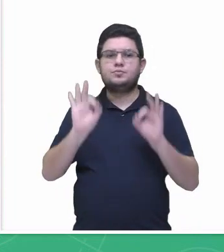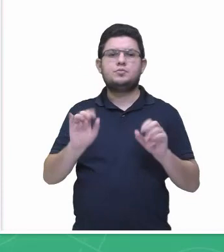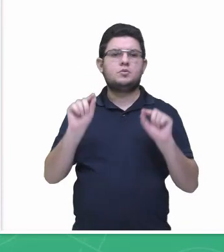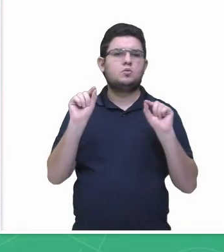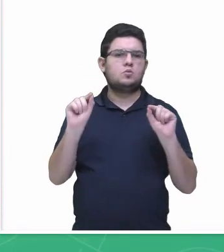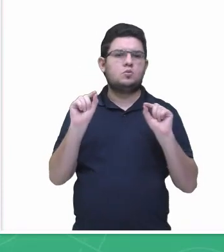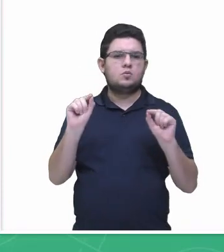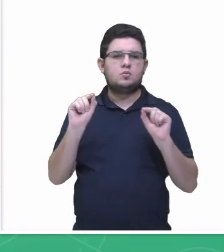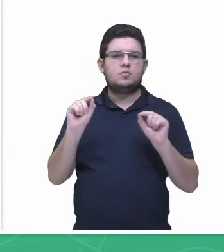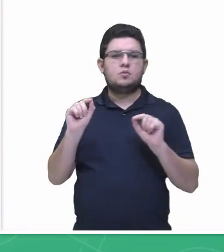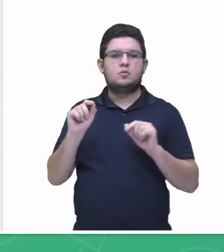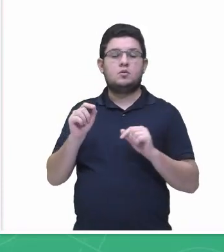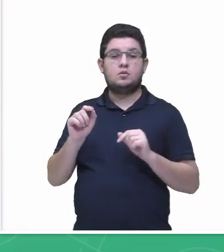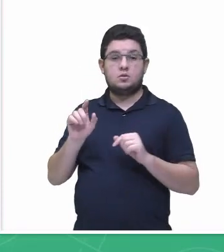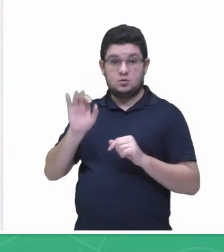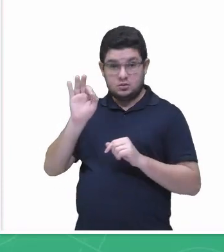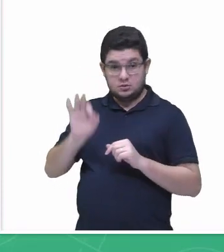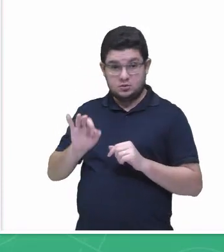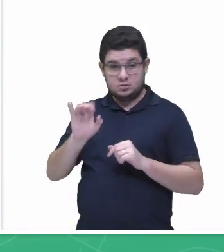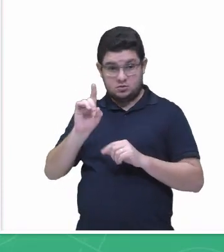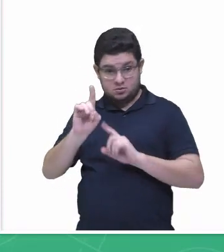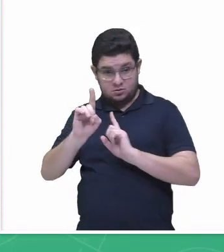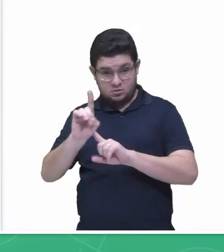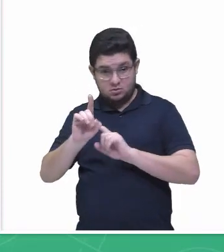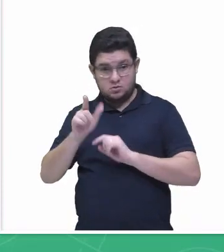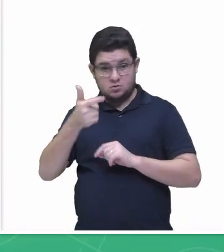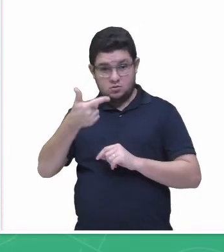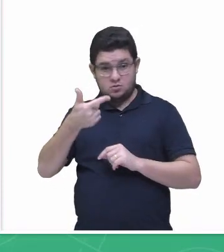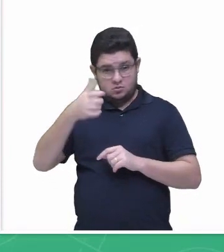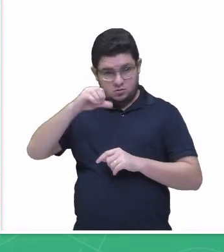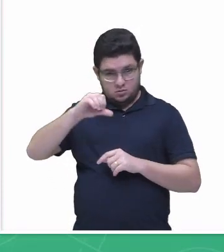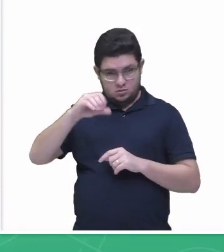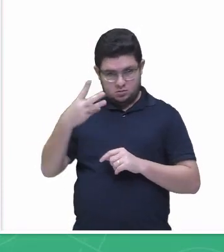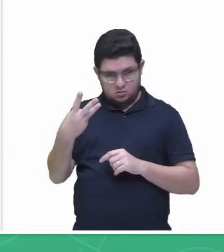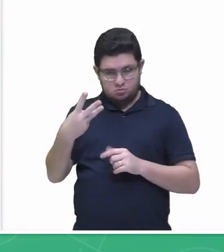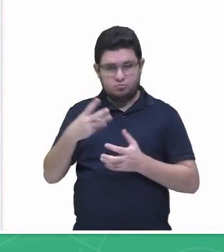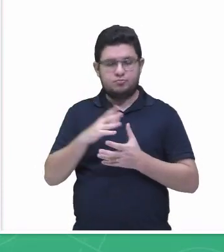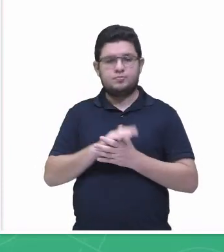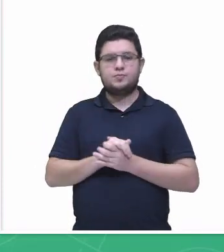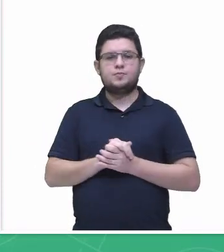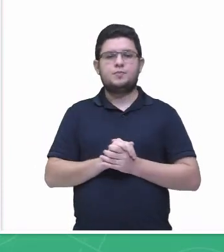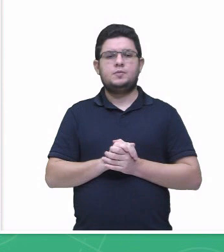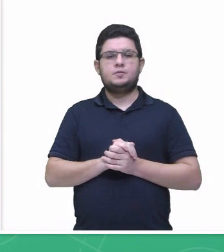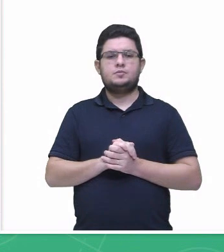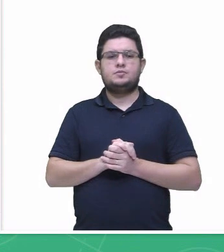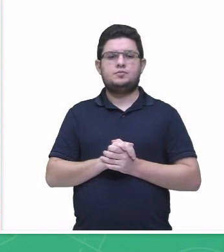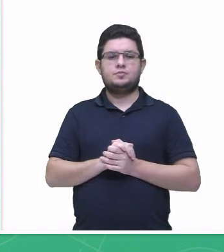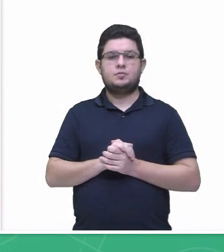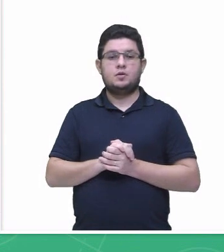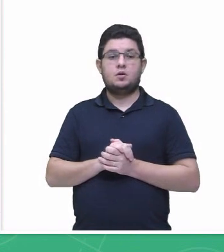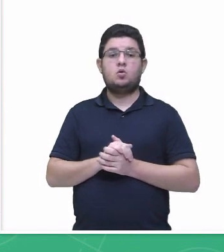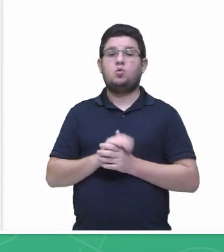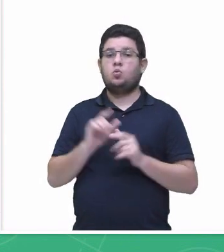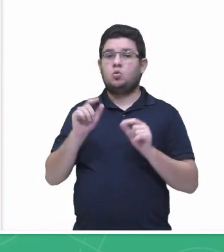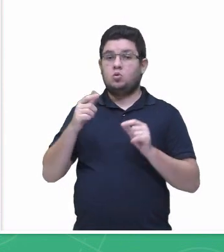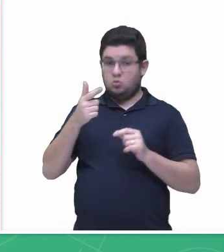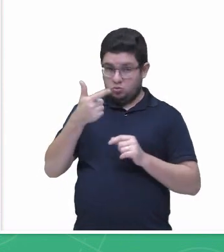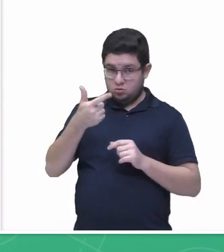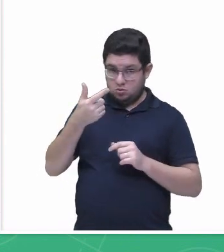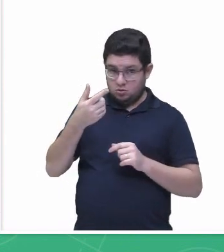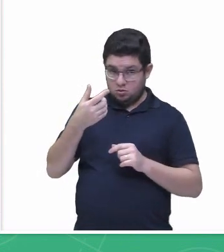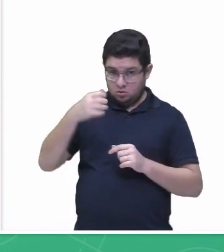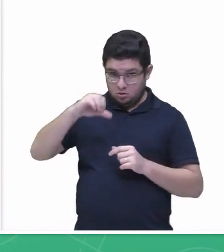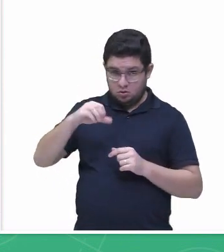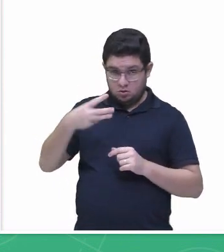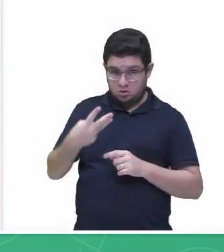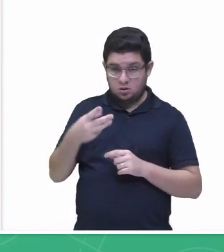gabarito. A resposta correta é a letra D, né? A maioria colocou letra D. É 293 Kelvin. E a maneira com a